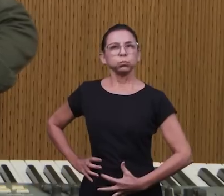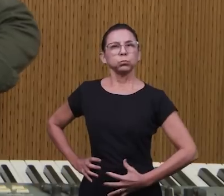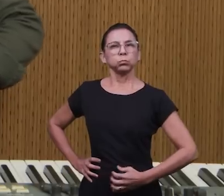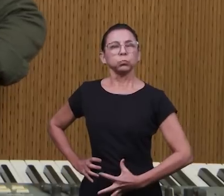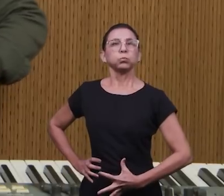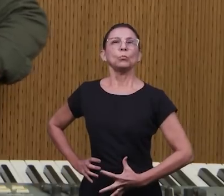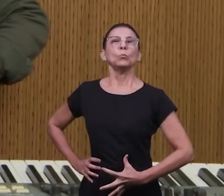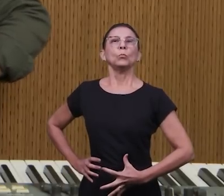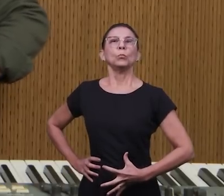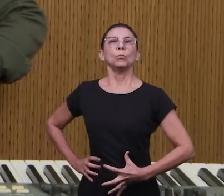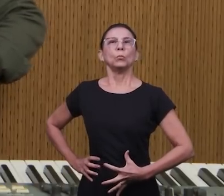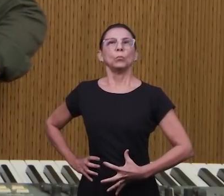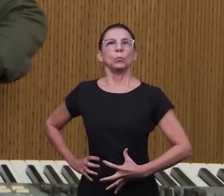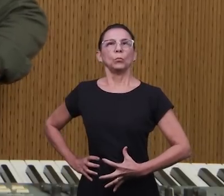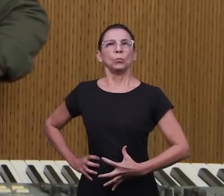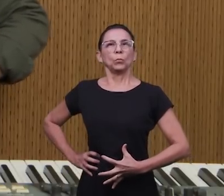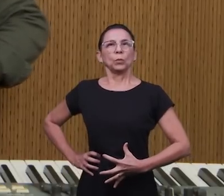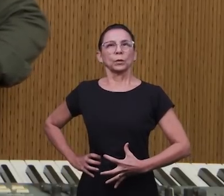inspirou,